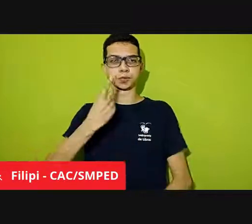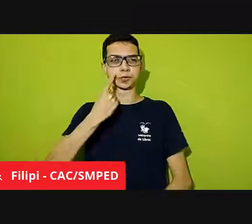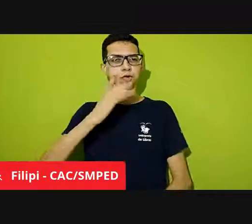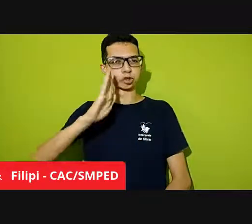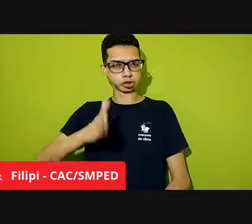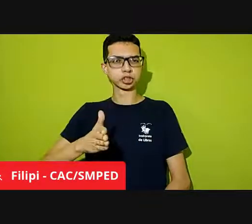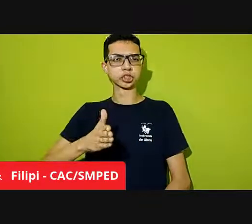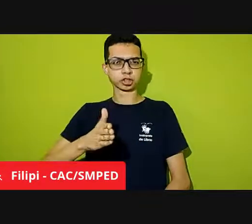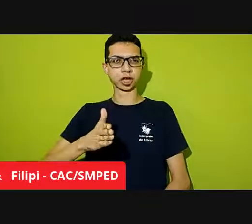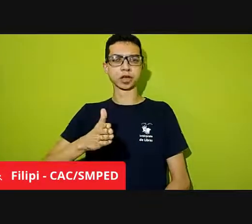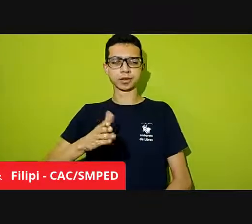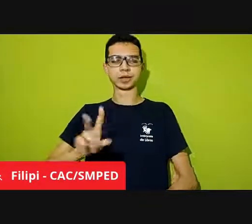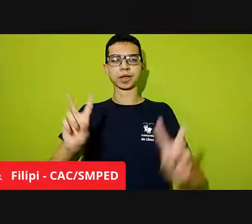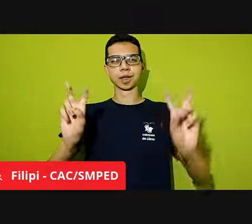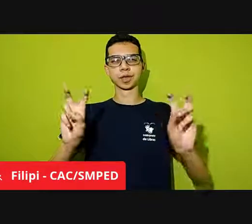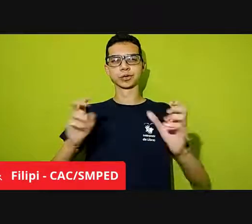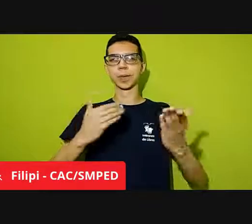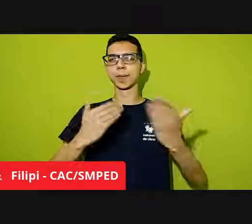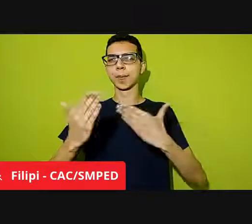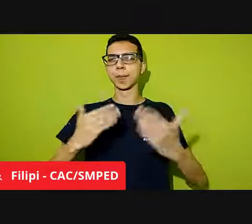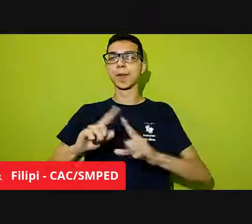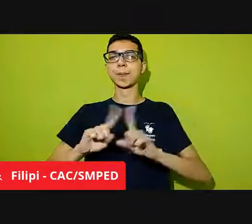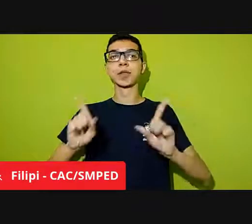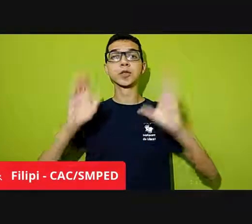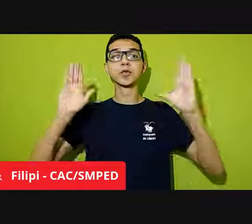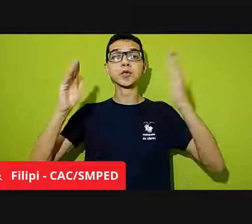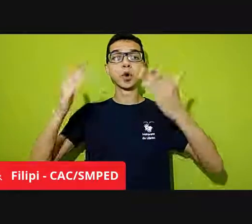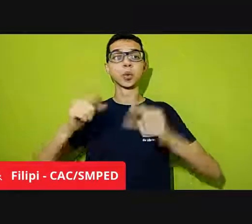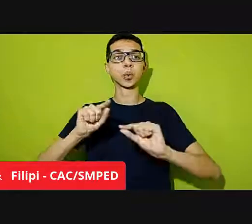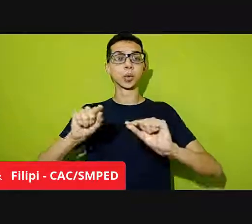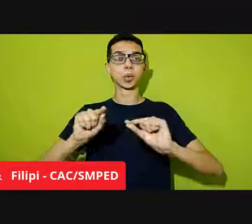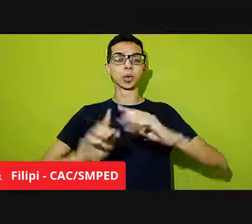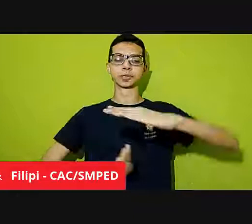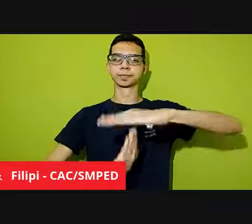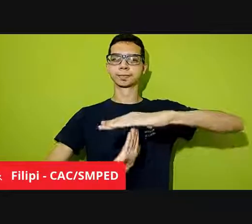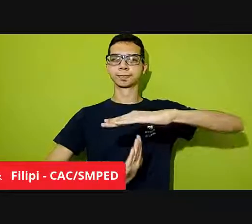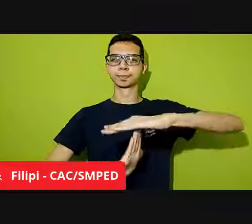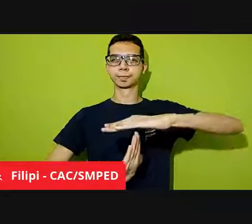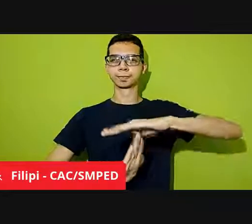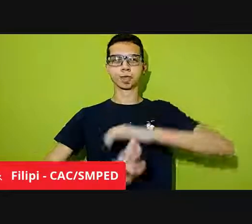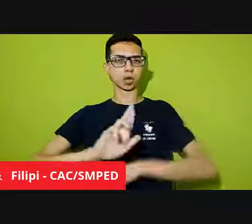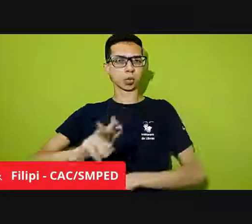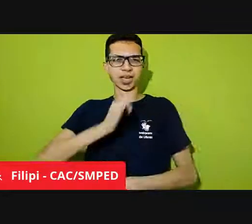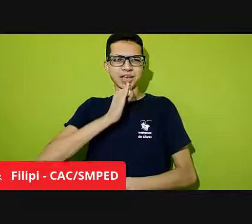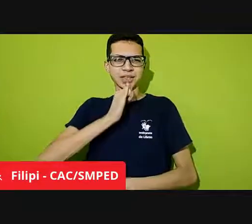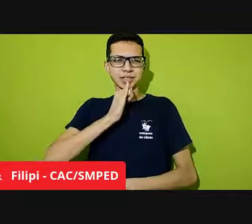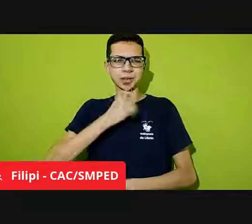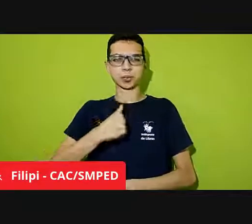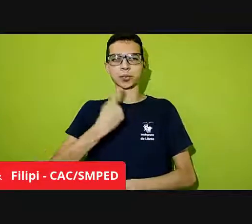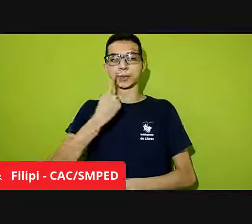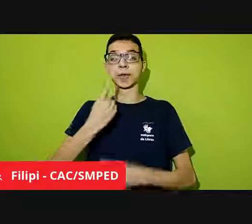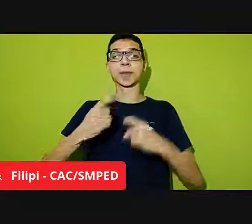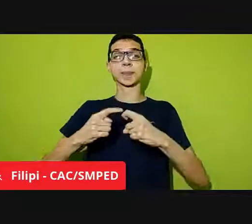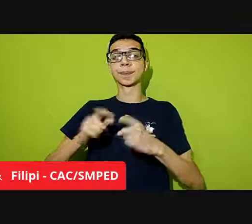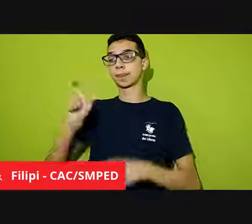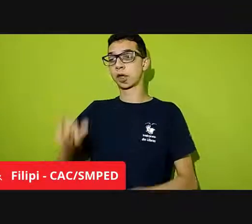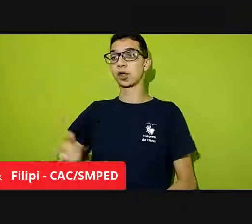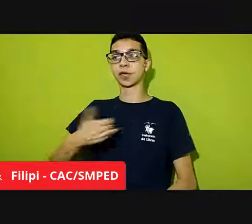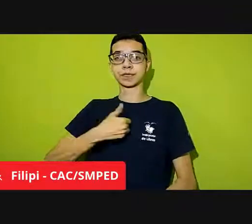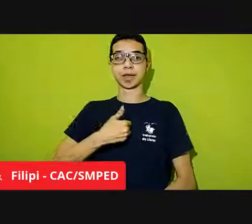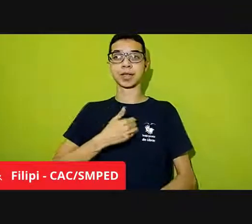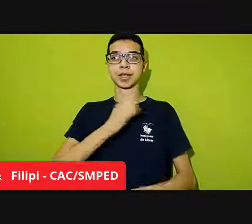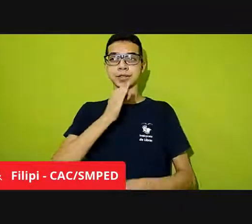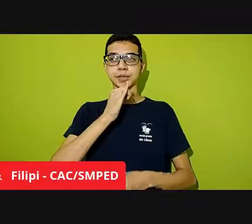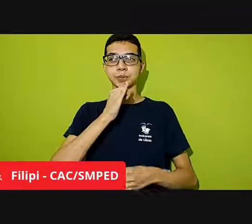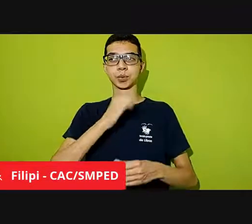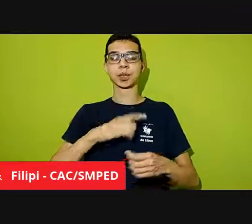bastante sobre esse assunto, mas ele não é focado nas limitações, né? Por exemplo, o modelo médico vai identificar aqui minha falange, meu dedo aqui, eu não